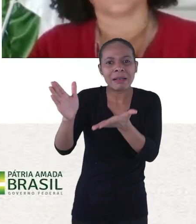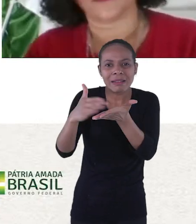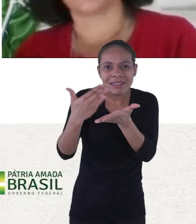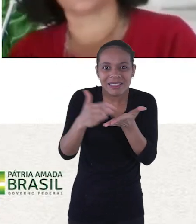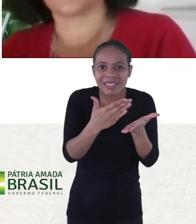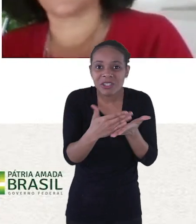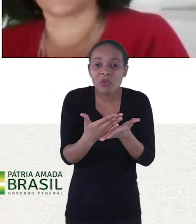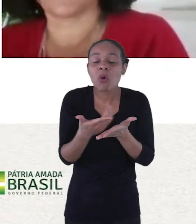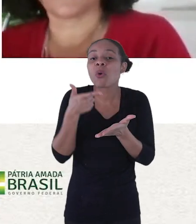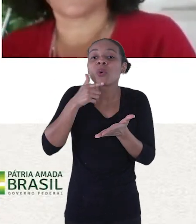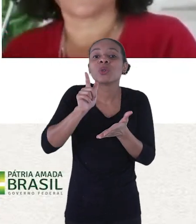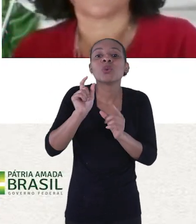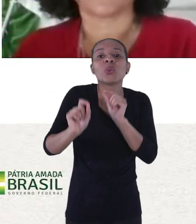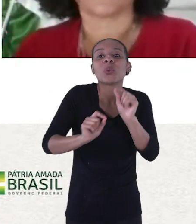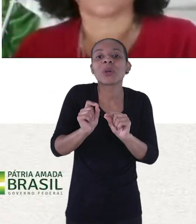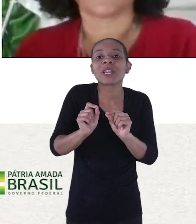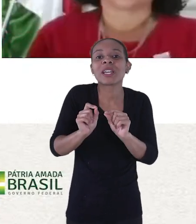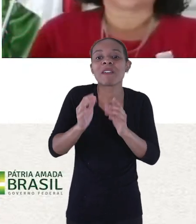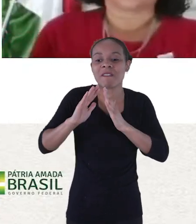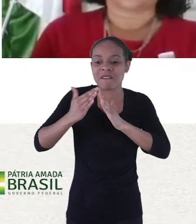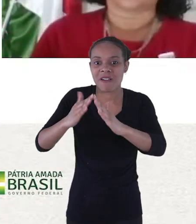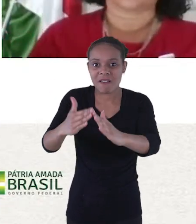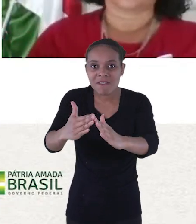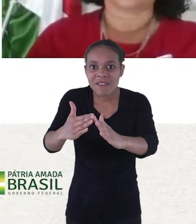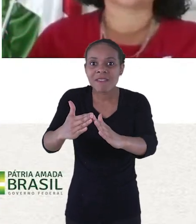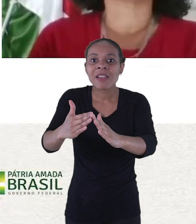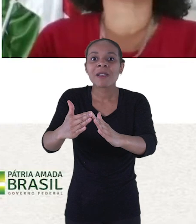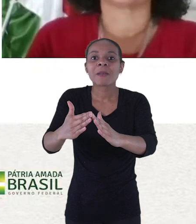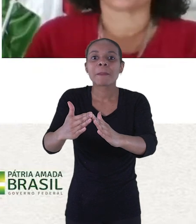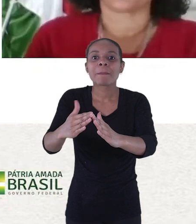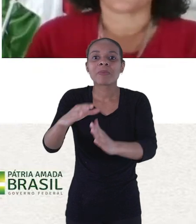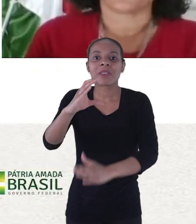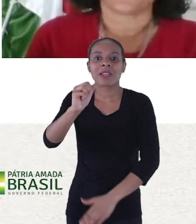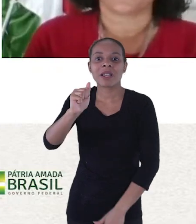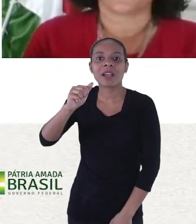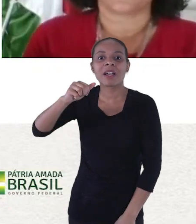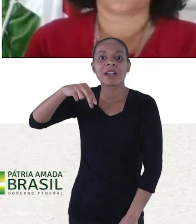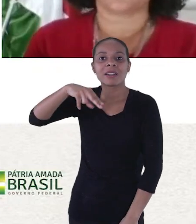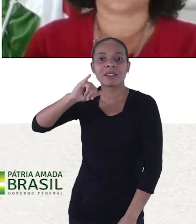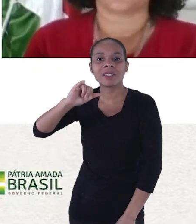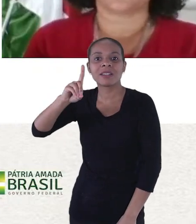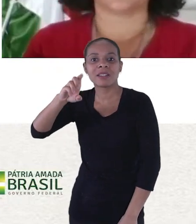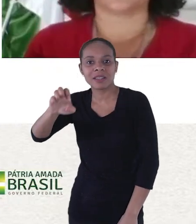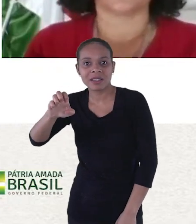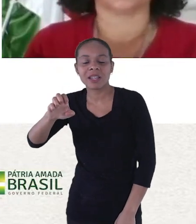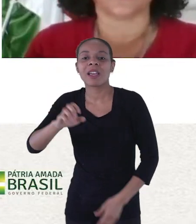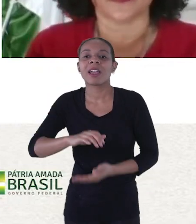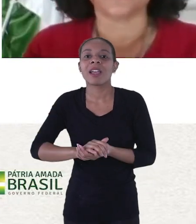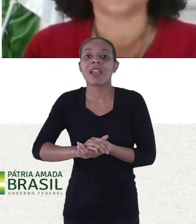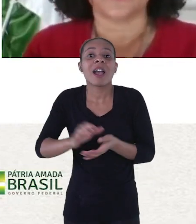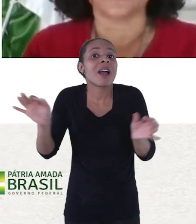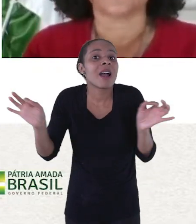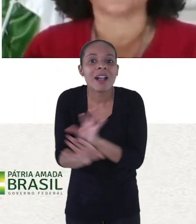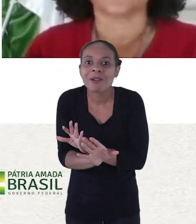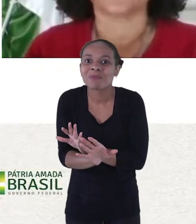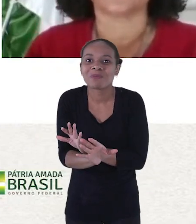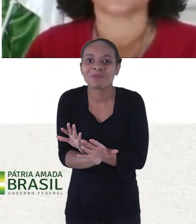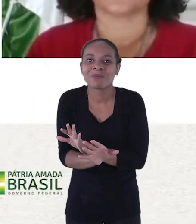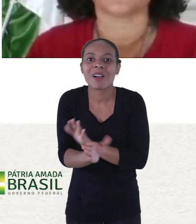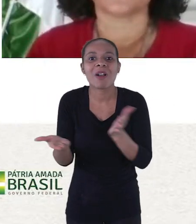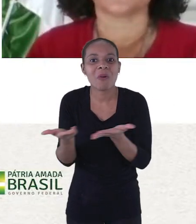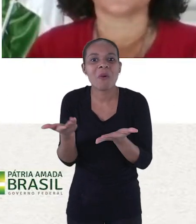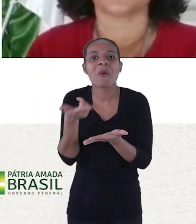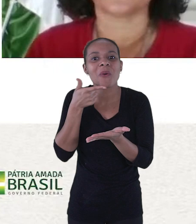Canindé. Então, o decreto do Adhemar de Barros, que dá fim à favela do Canindé,